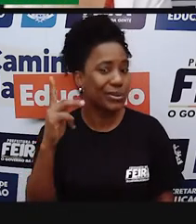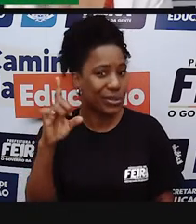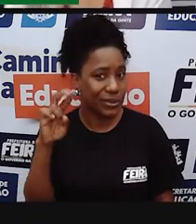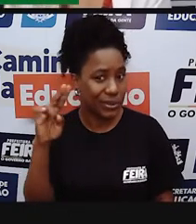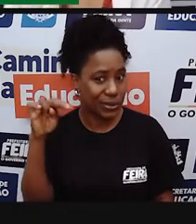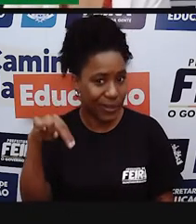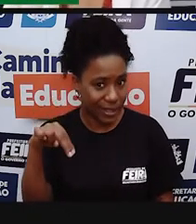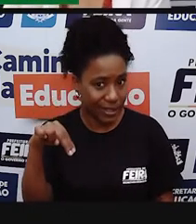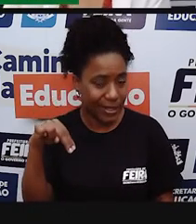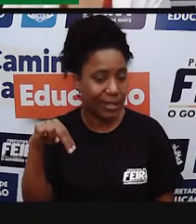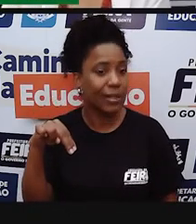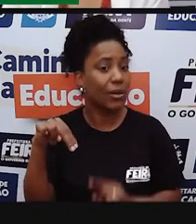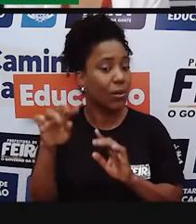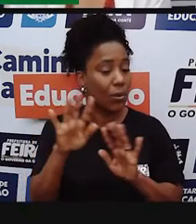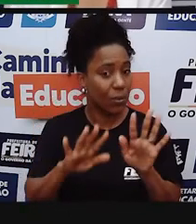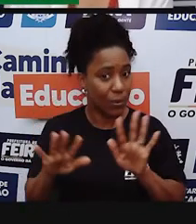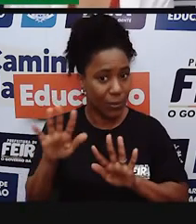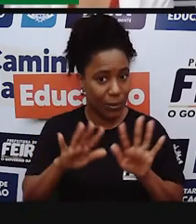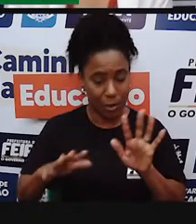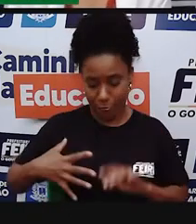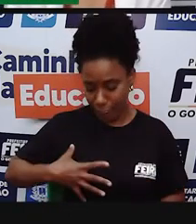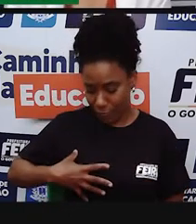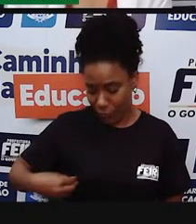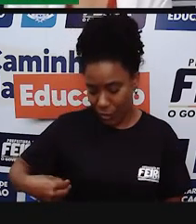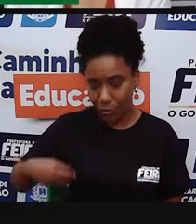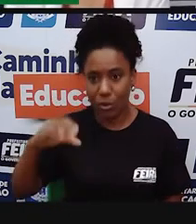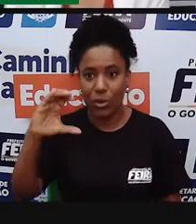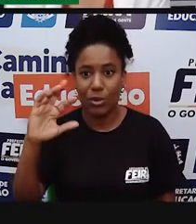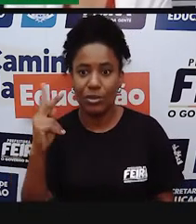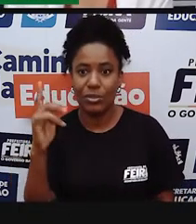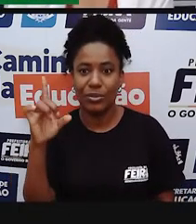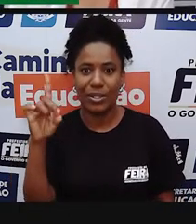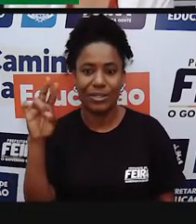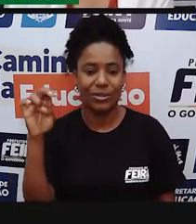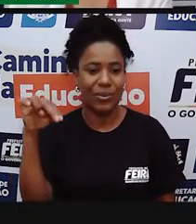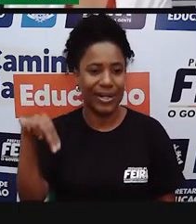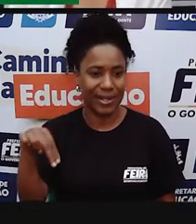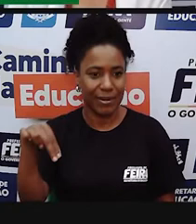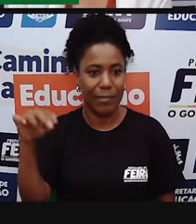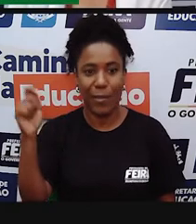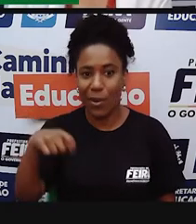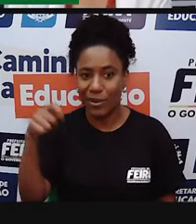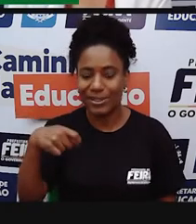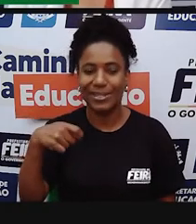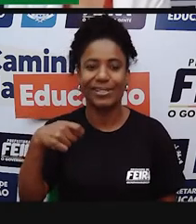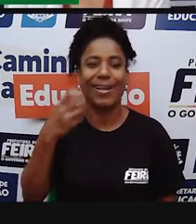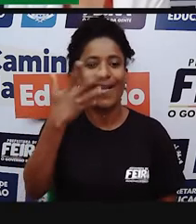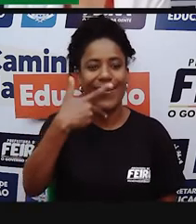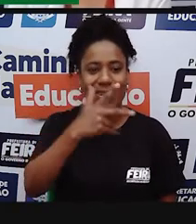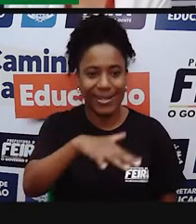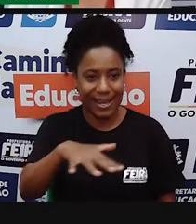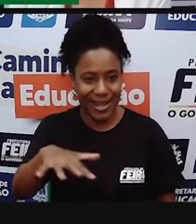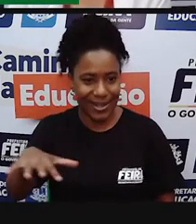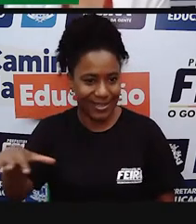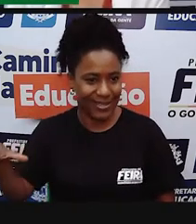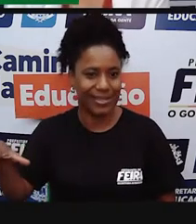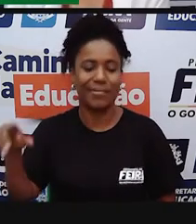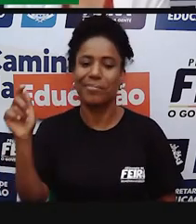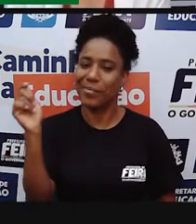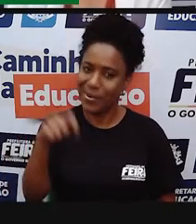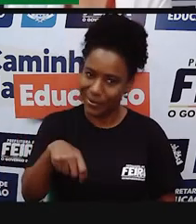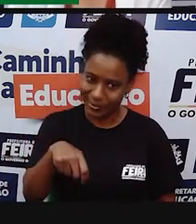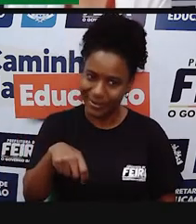a palavra Children também pode ser utilizada como plural de criança né crianças